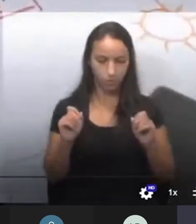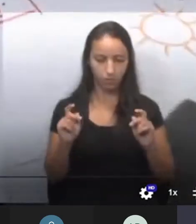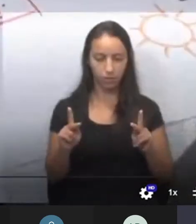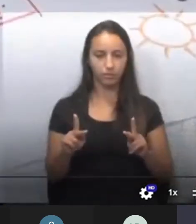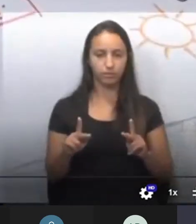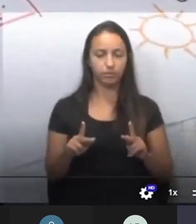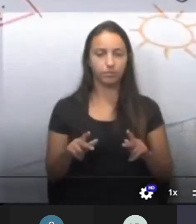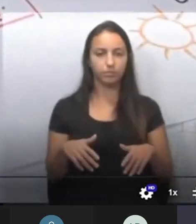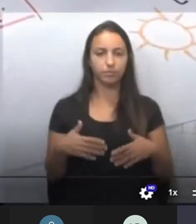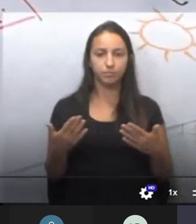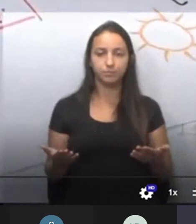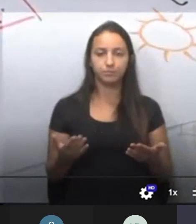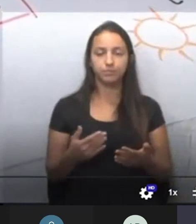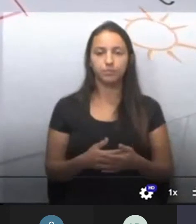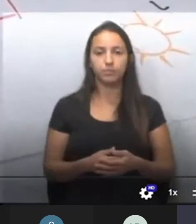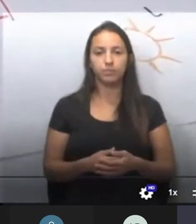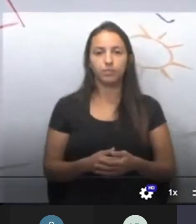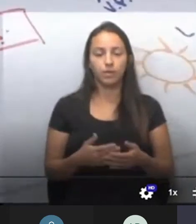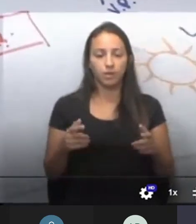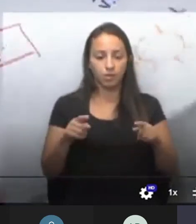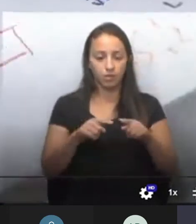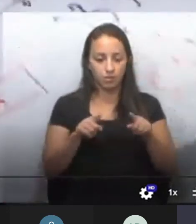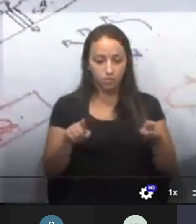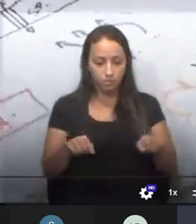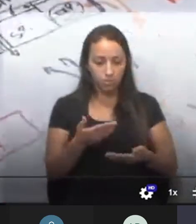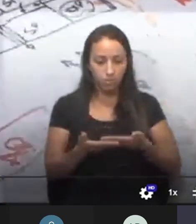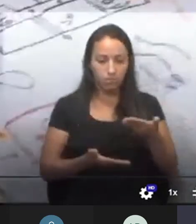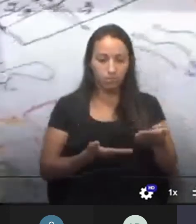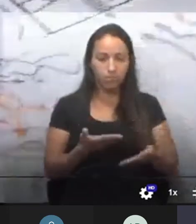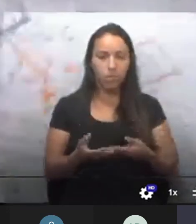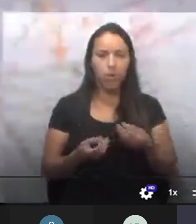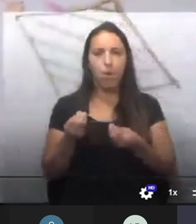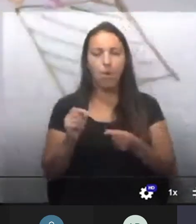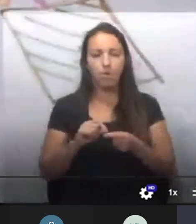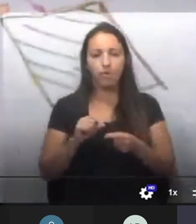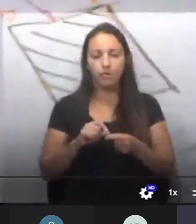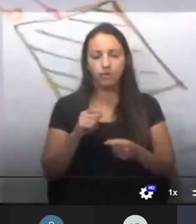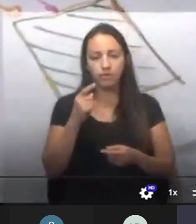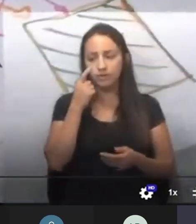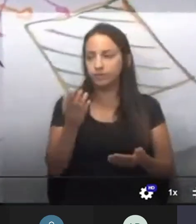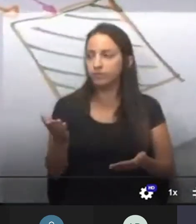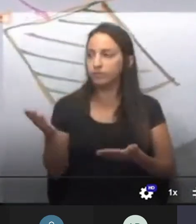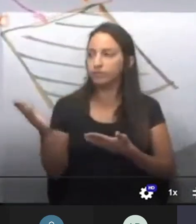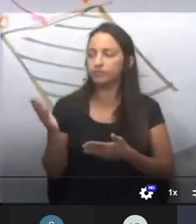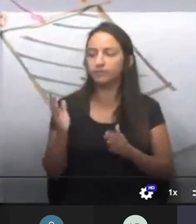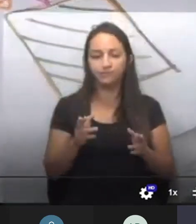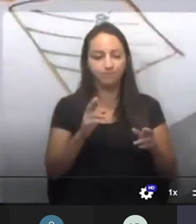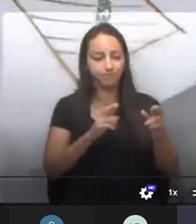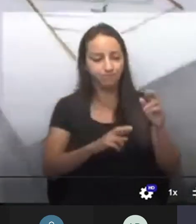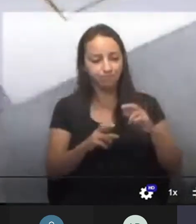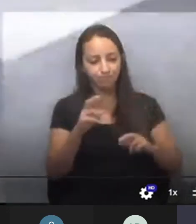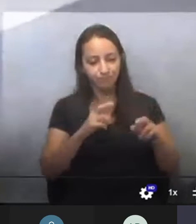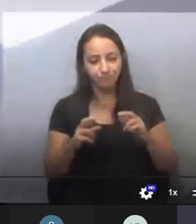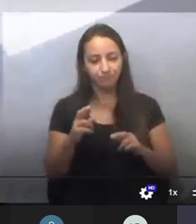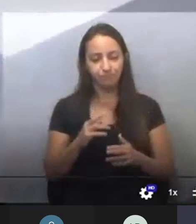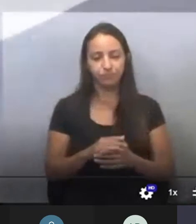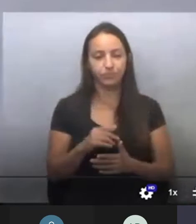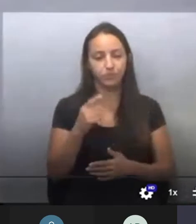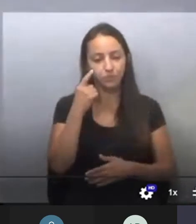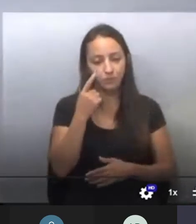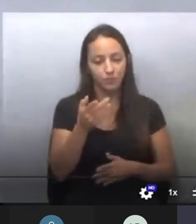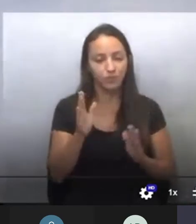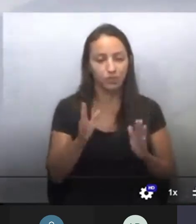Ok, então, estou no setor de serviços. Como é que eu vou fazer? Já analisei aqui,